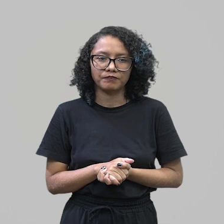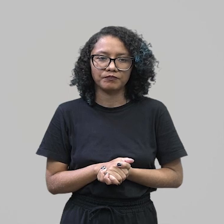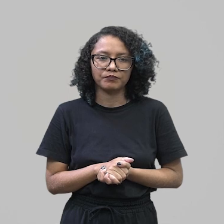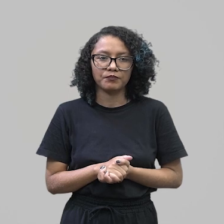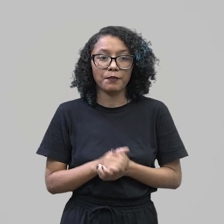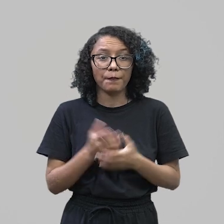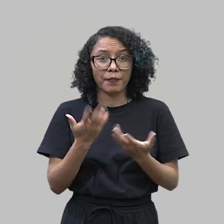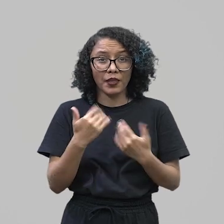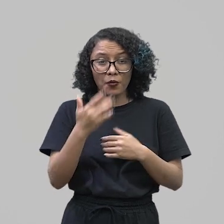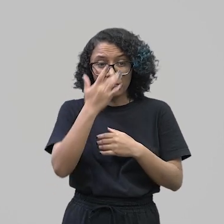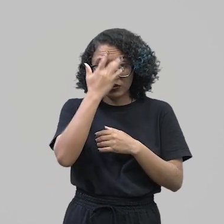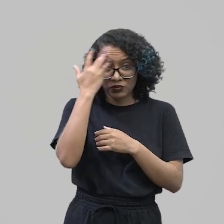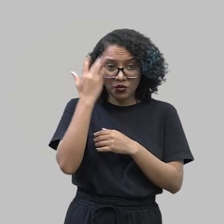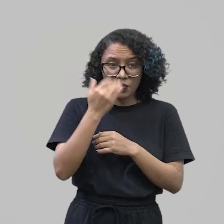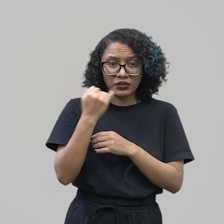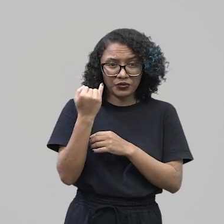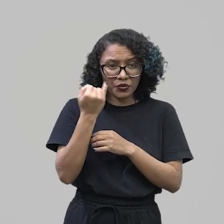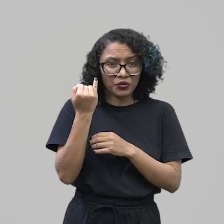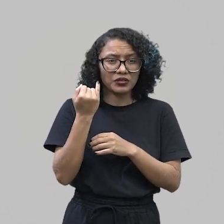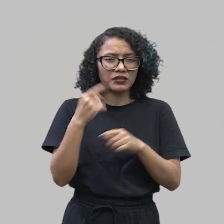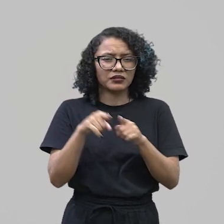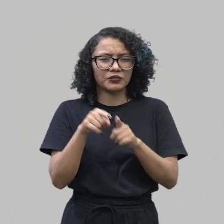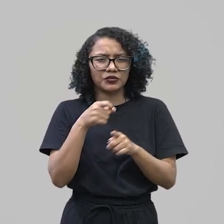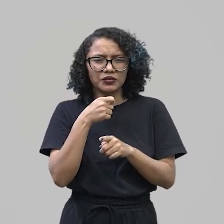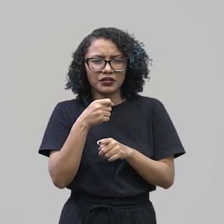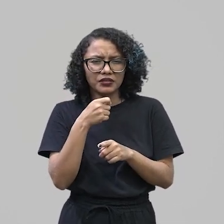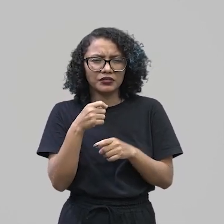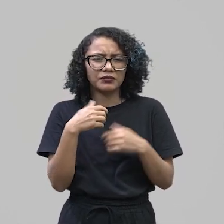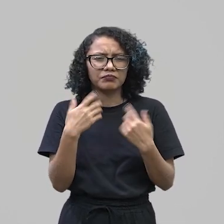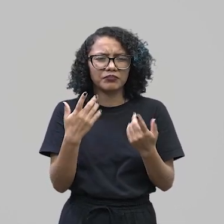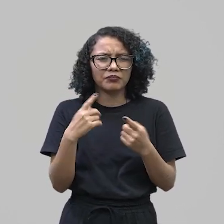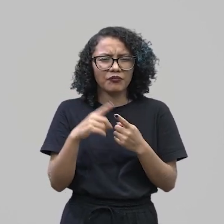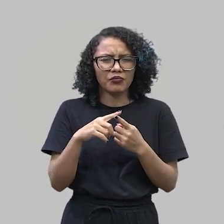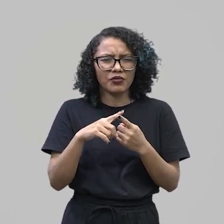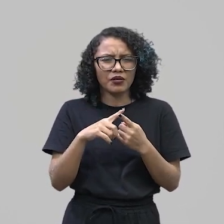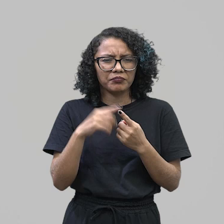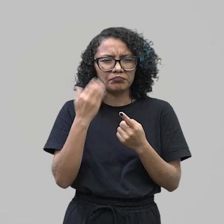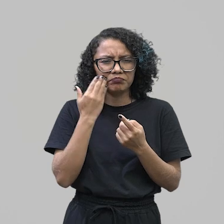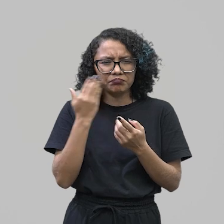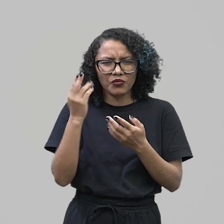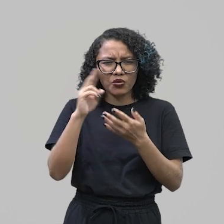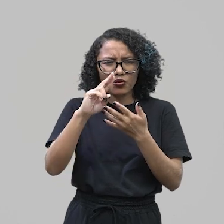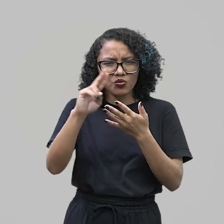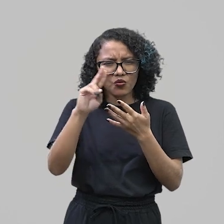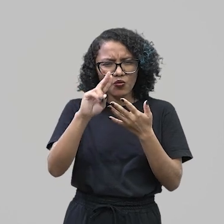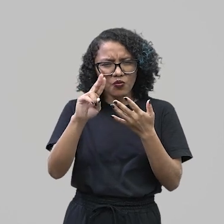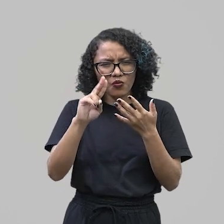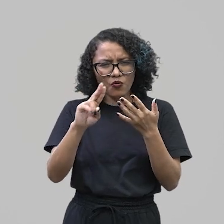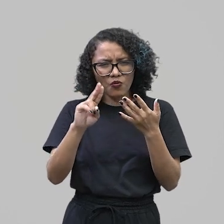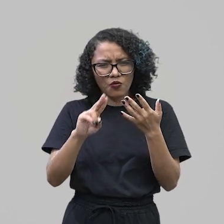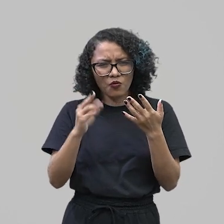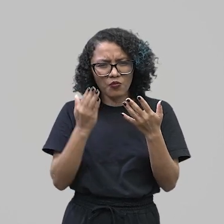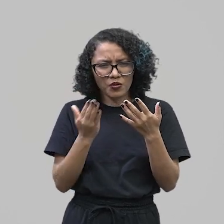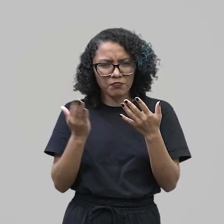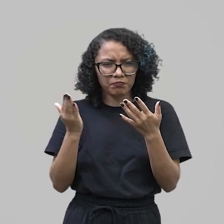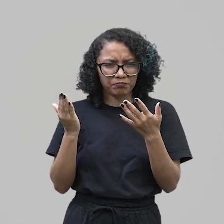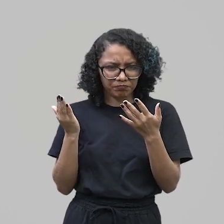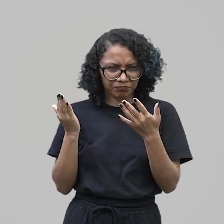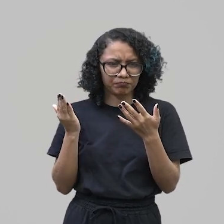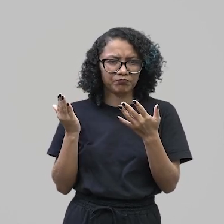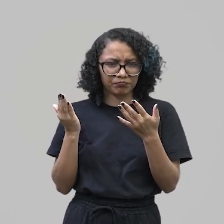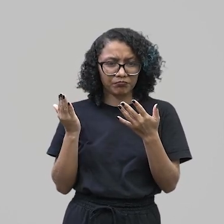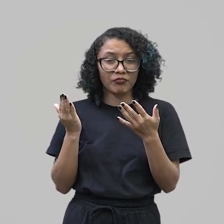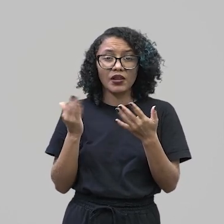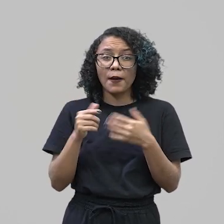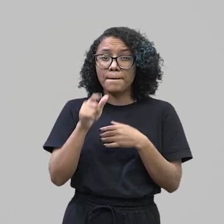intelectuais e jornalistas, Joaquim Nabuco, José do Patrocínio, André Rebouças e Rui Barbosa. Vão ser aí